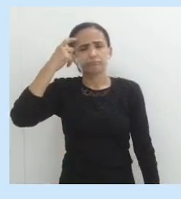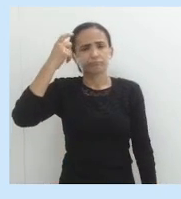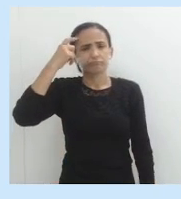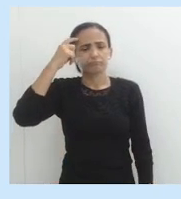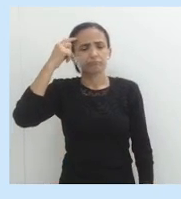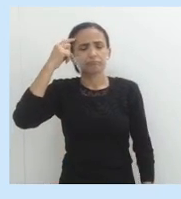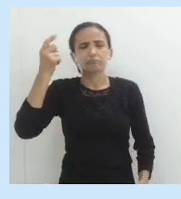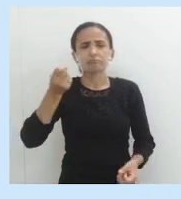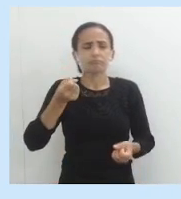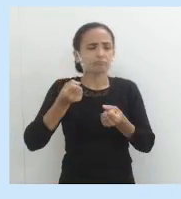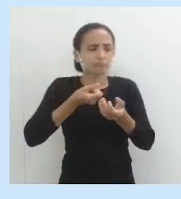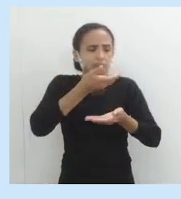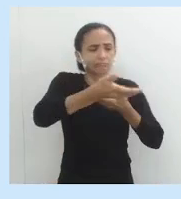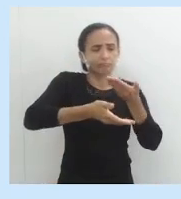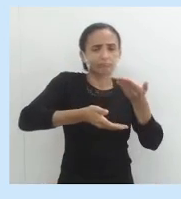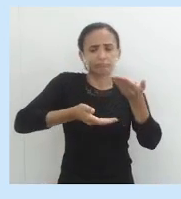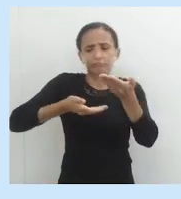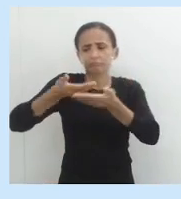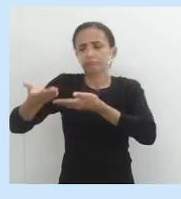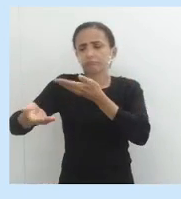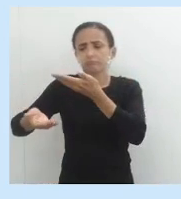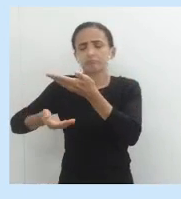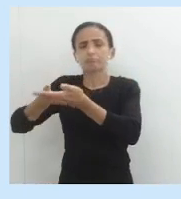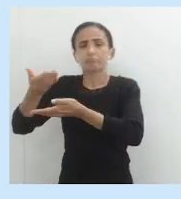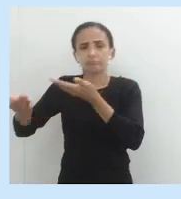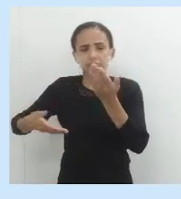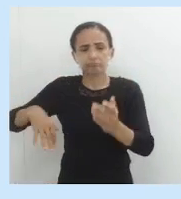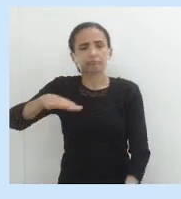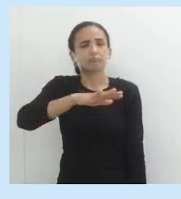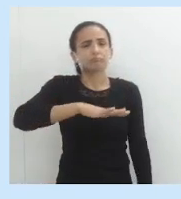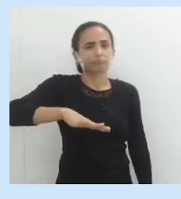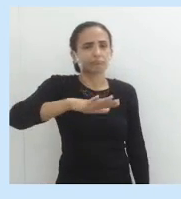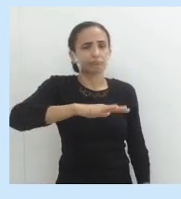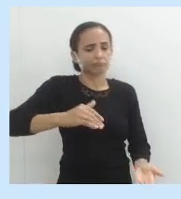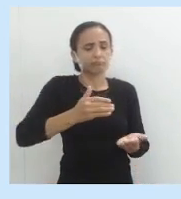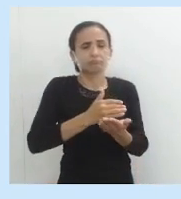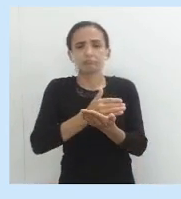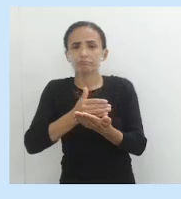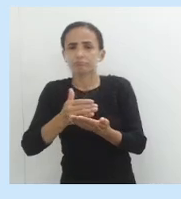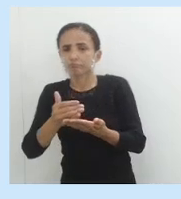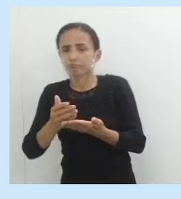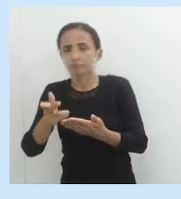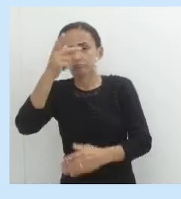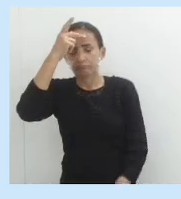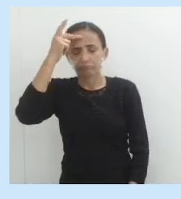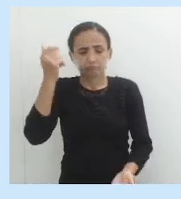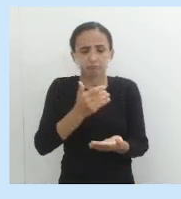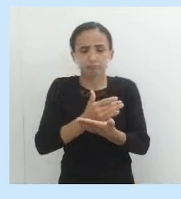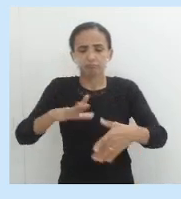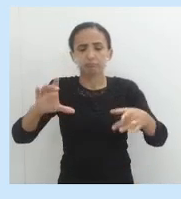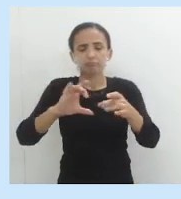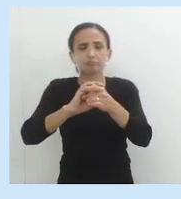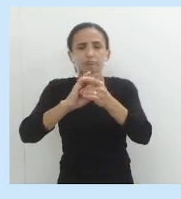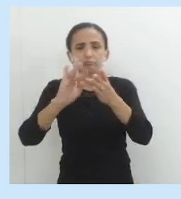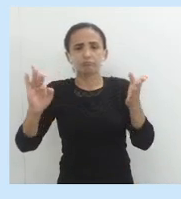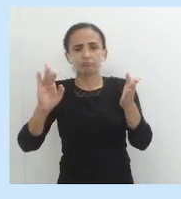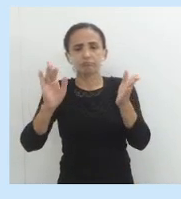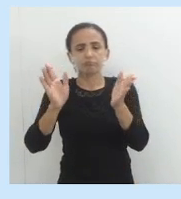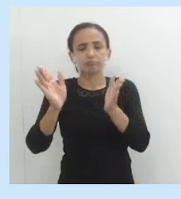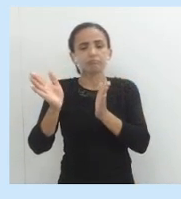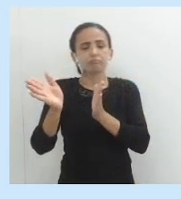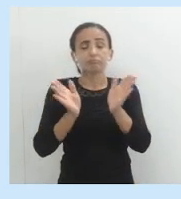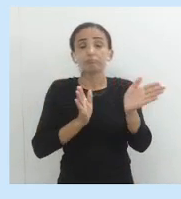divulgados e desenvolvidos nesse momento. Então, o homem também já começou a ter mais liberdade, a ter acesso aos estudos, né?